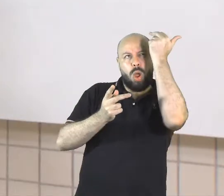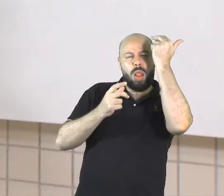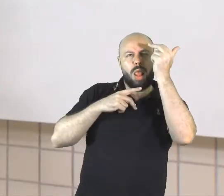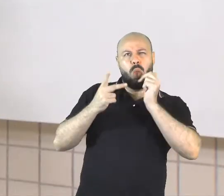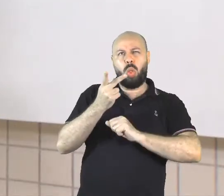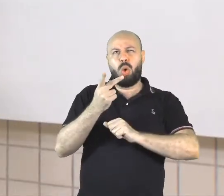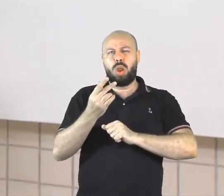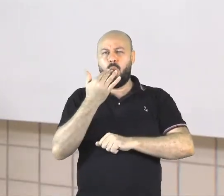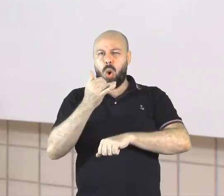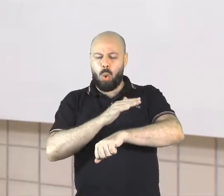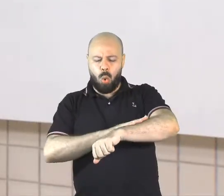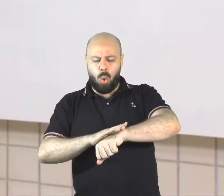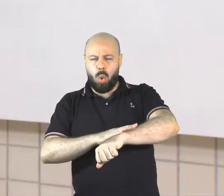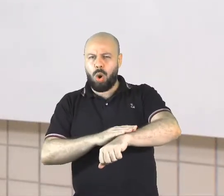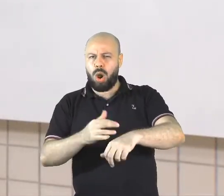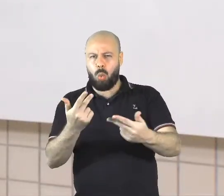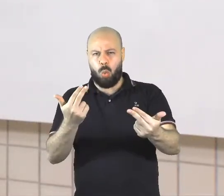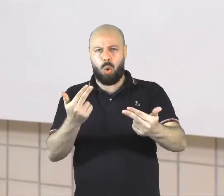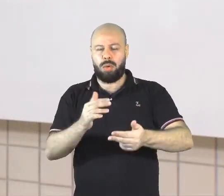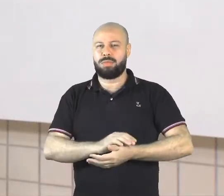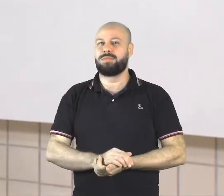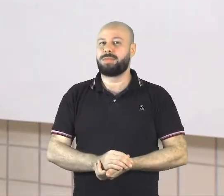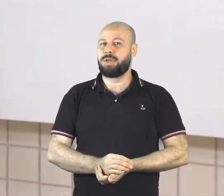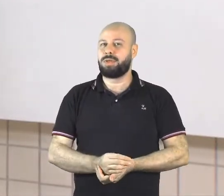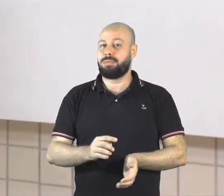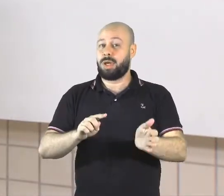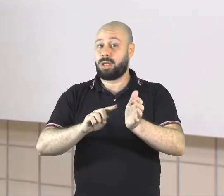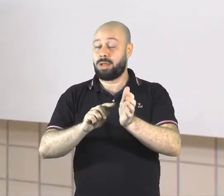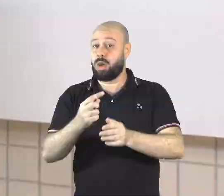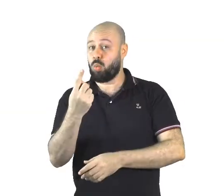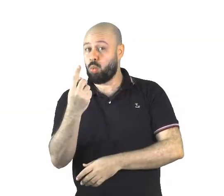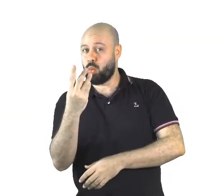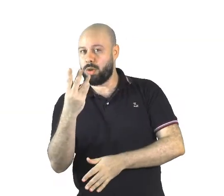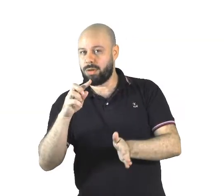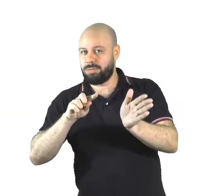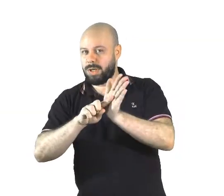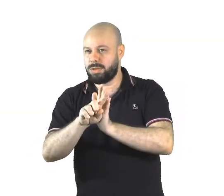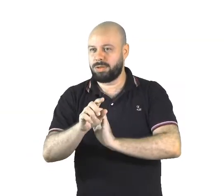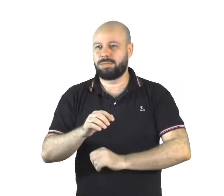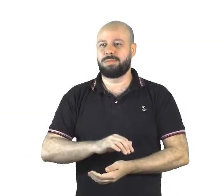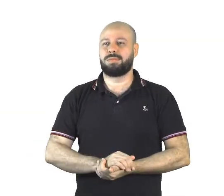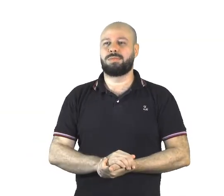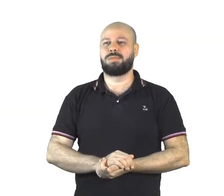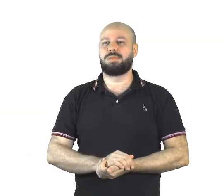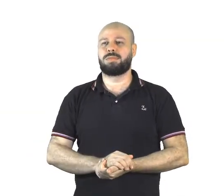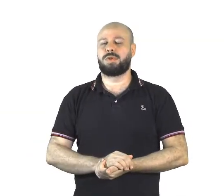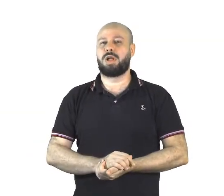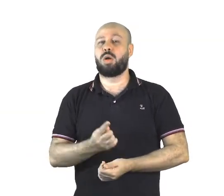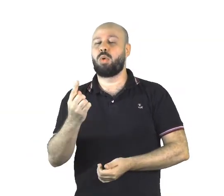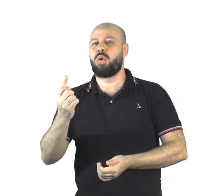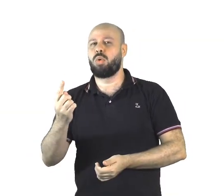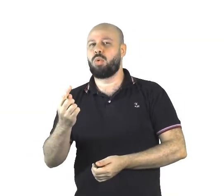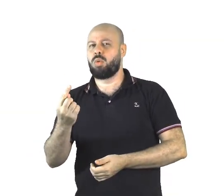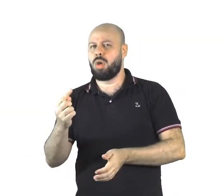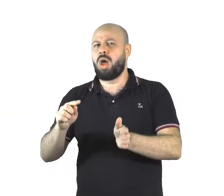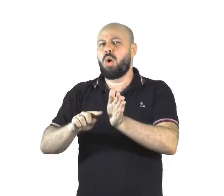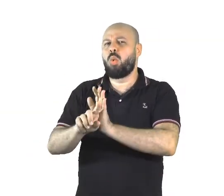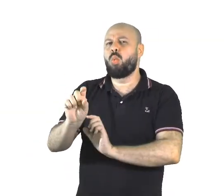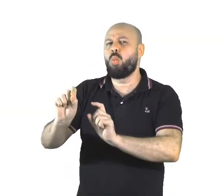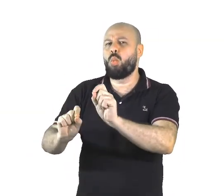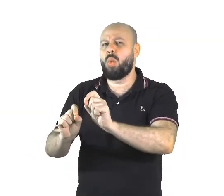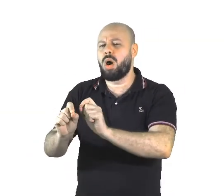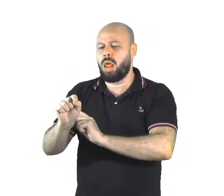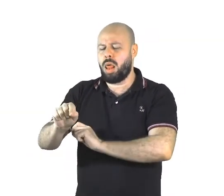3 perguntinhas para responder, né? Vamos repetir. O que aconteceu com as duas crianças lá